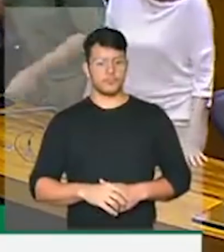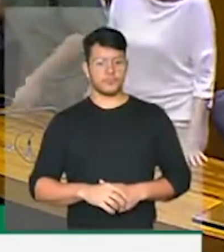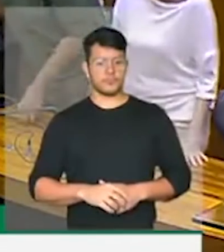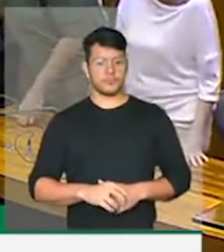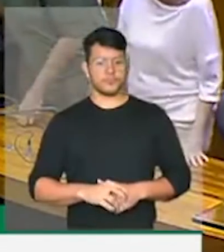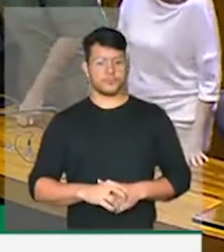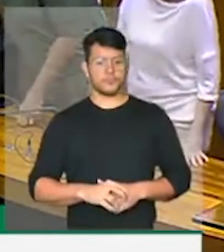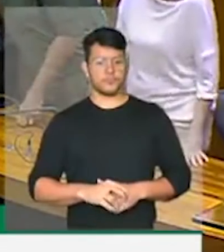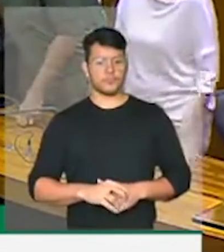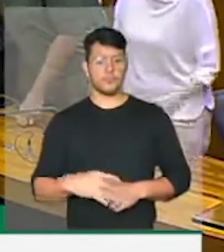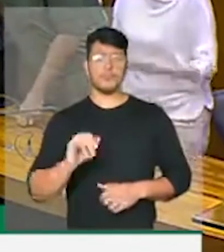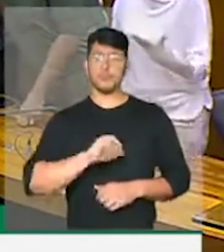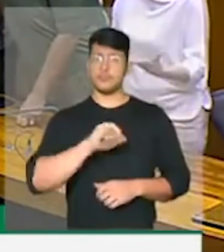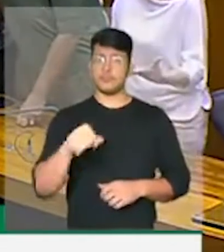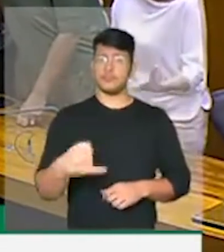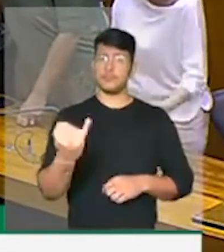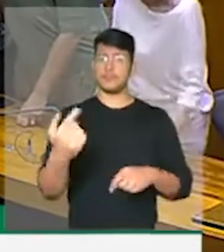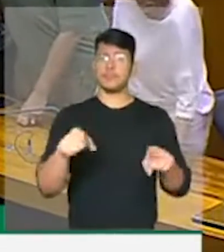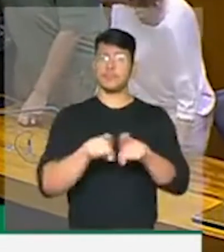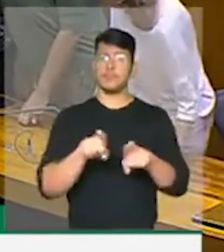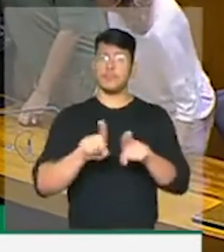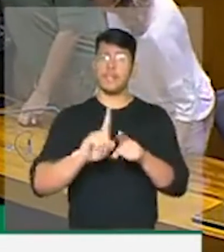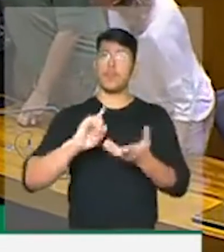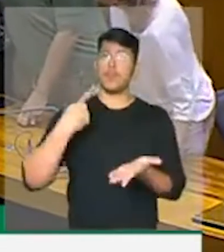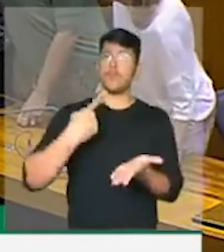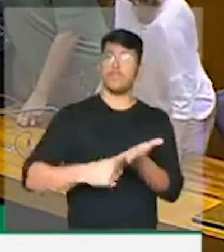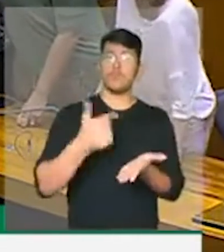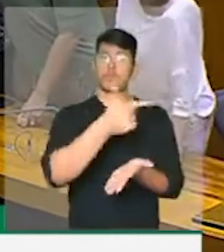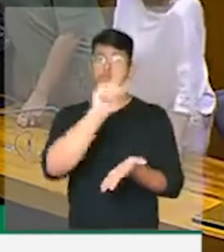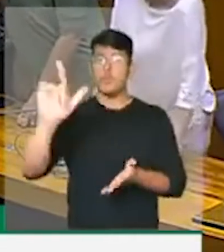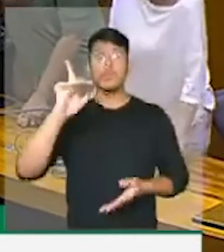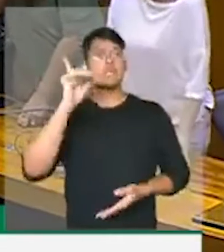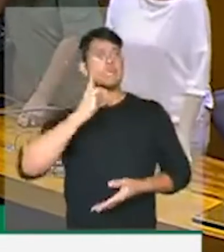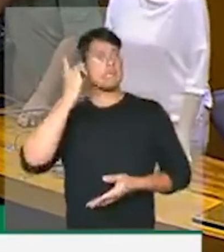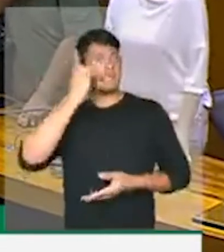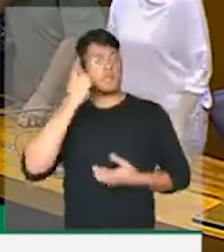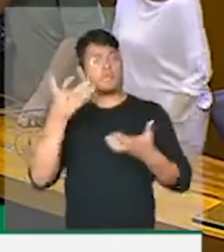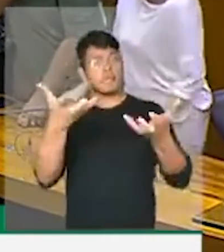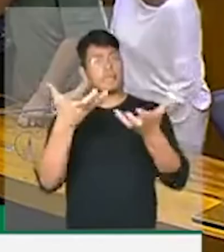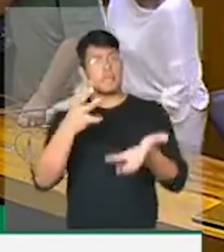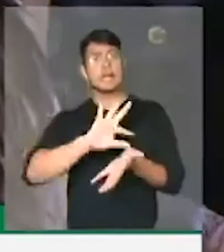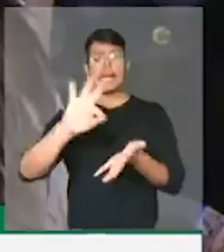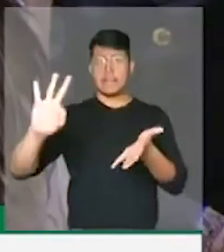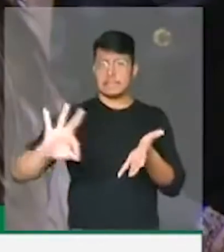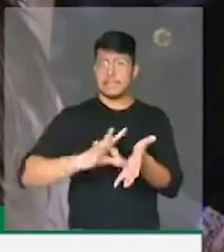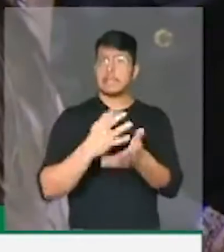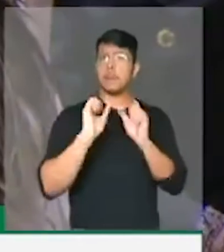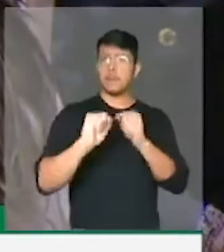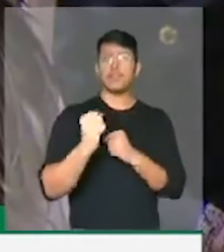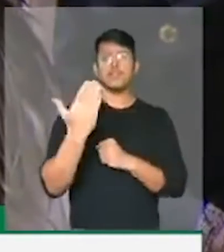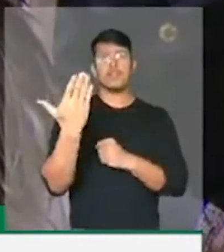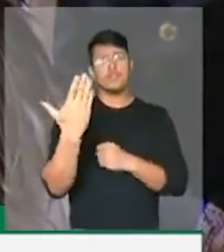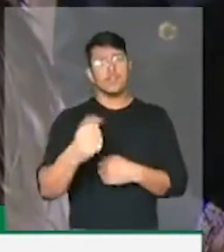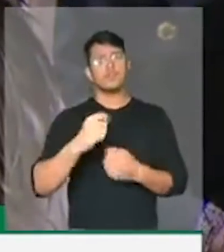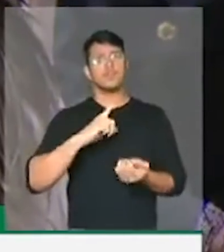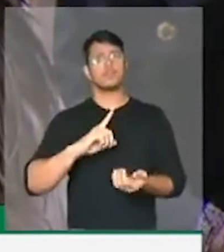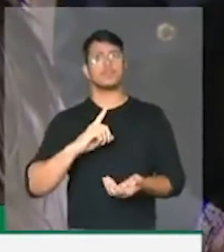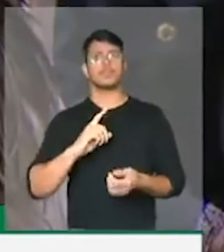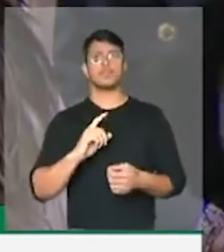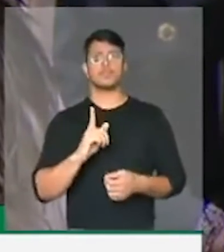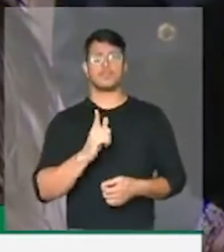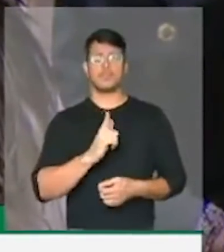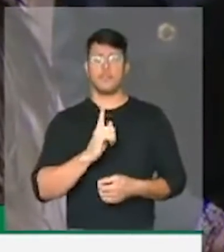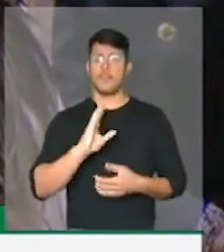Presidenta, e nós convidamos as demais deputadas que se interessem a assinar junto a nós essa carta de repúdio a nos encontrar